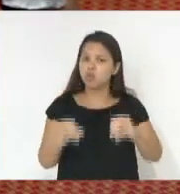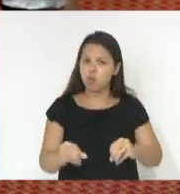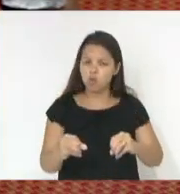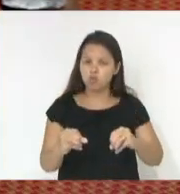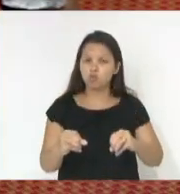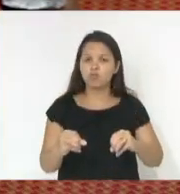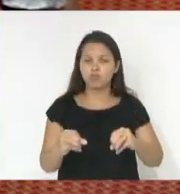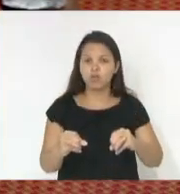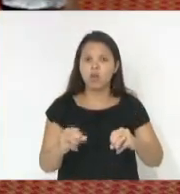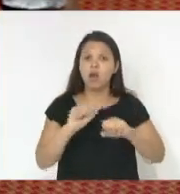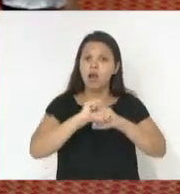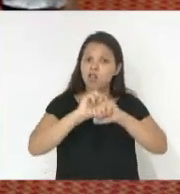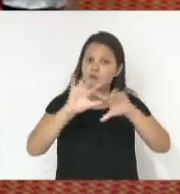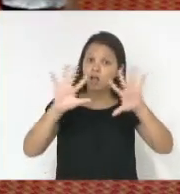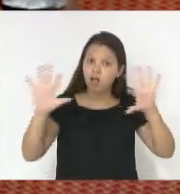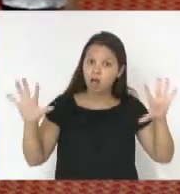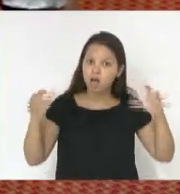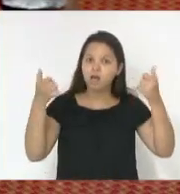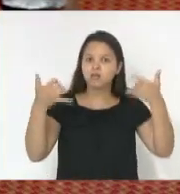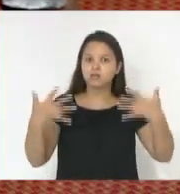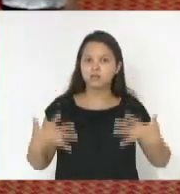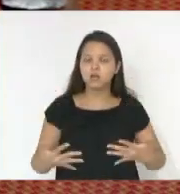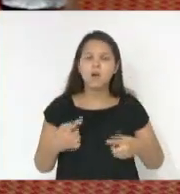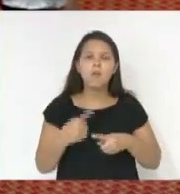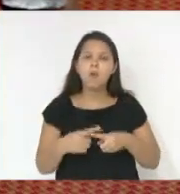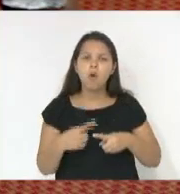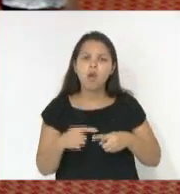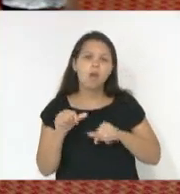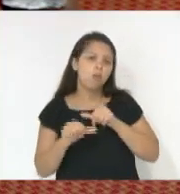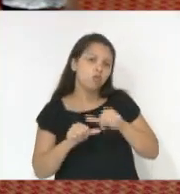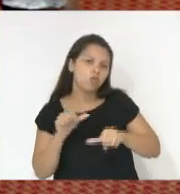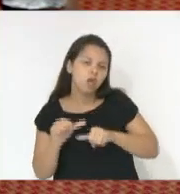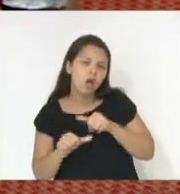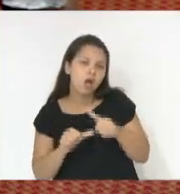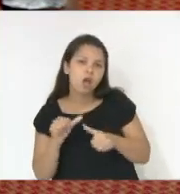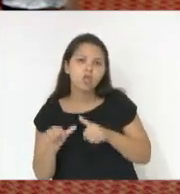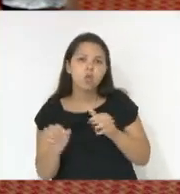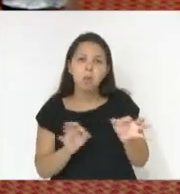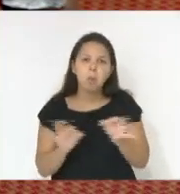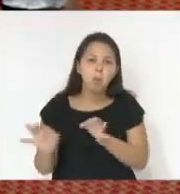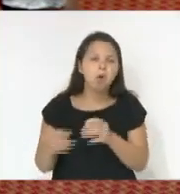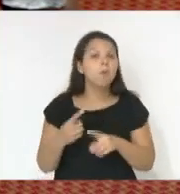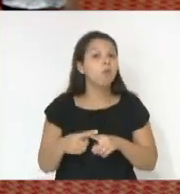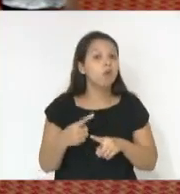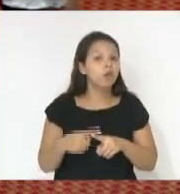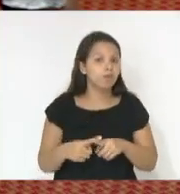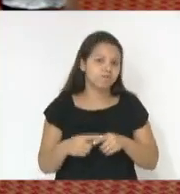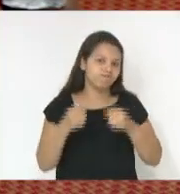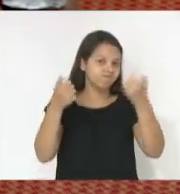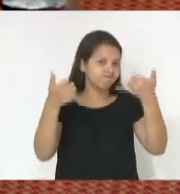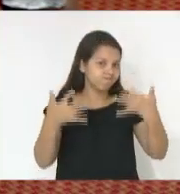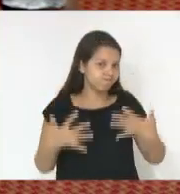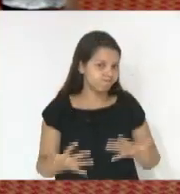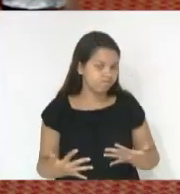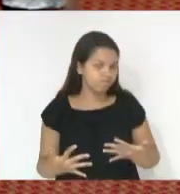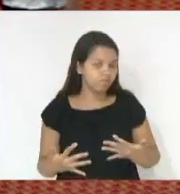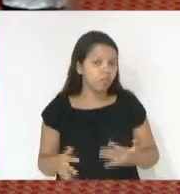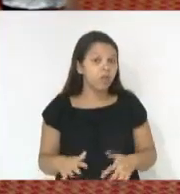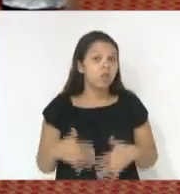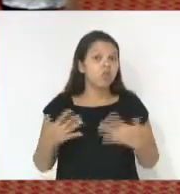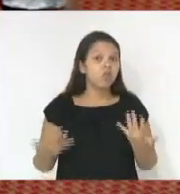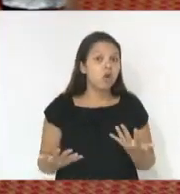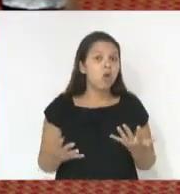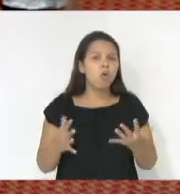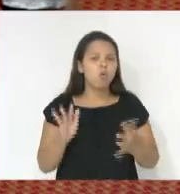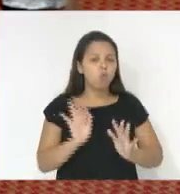Aonde nós vamos mexer e por que que nós estamos mexendo. Então, todo o cuidado que nós devemos ter aqui